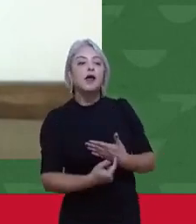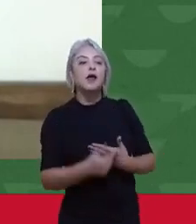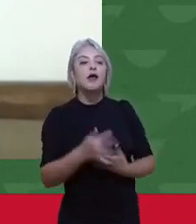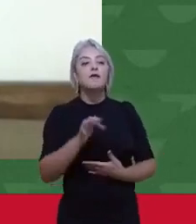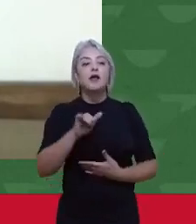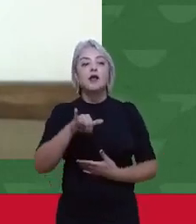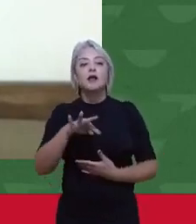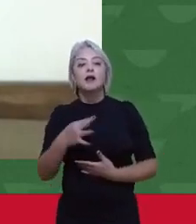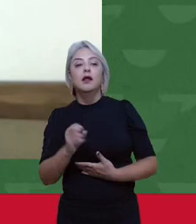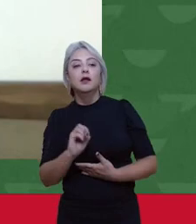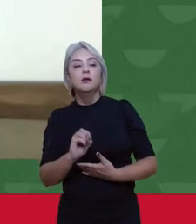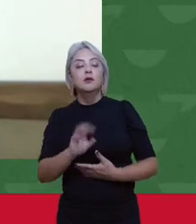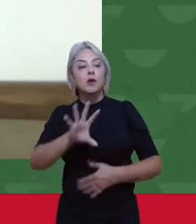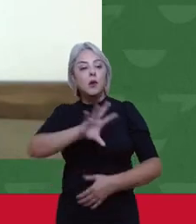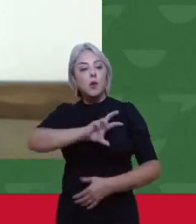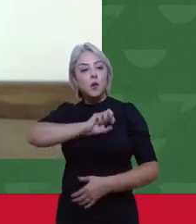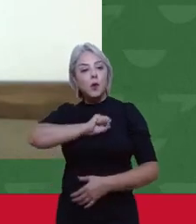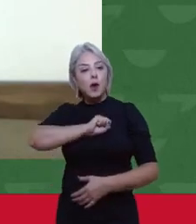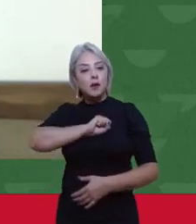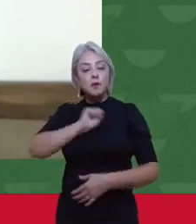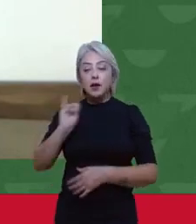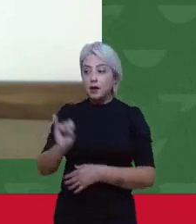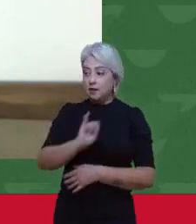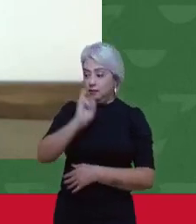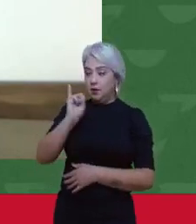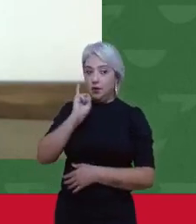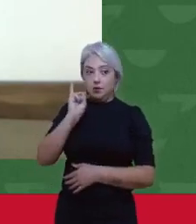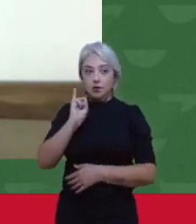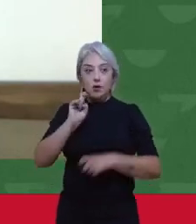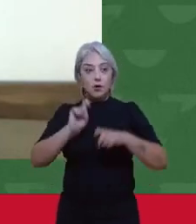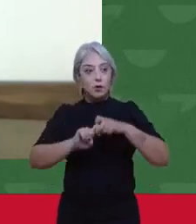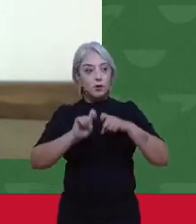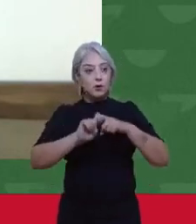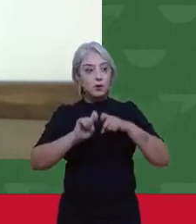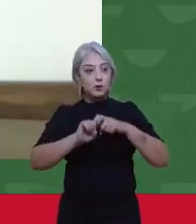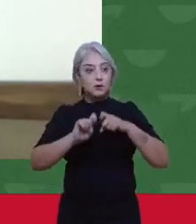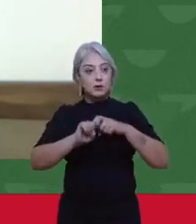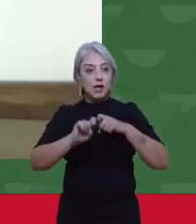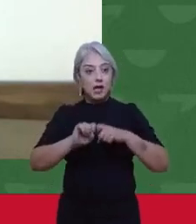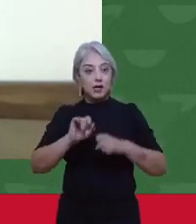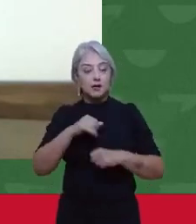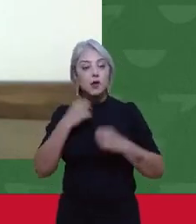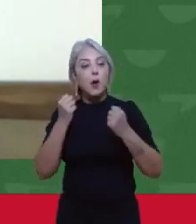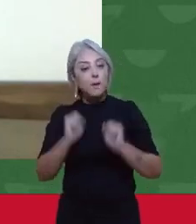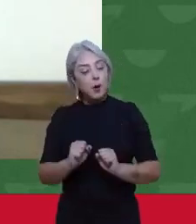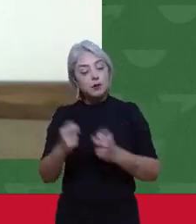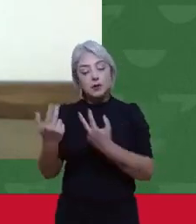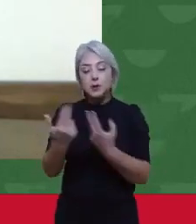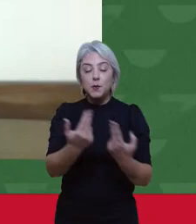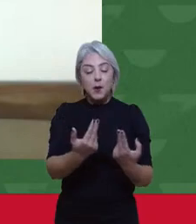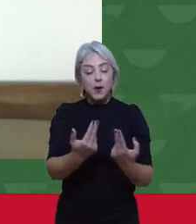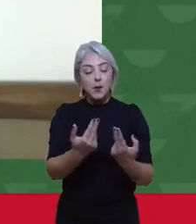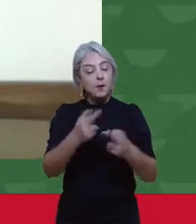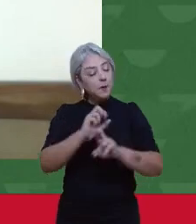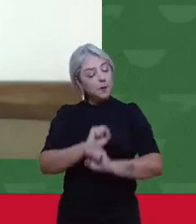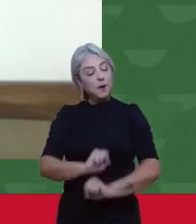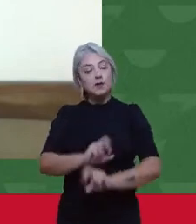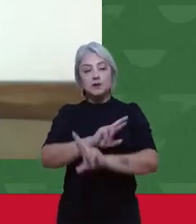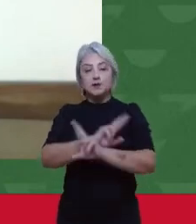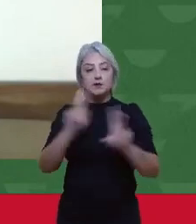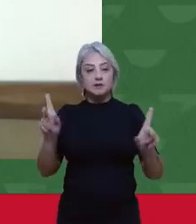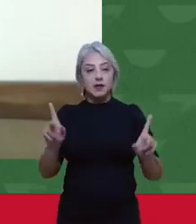dizer assim: o amor é que é importante, o sexo, um acidente, pode ser igual, pode ser